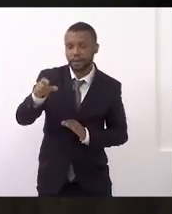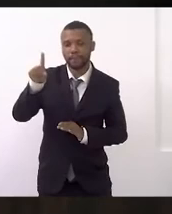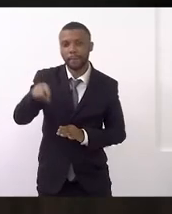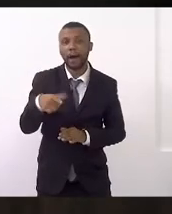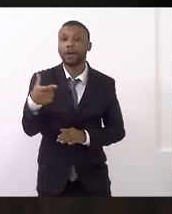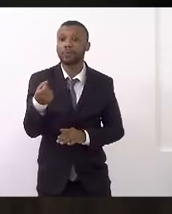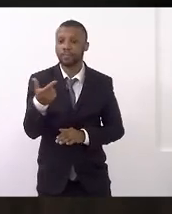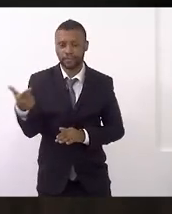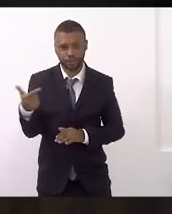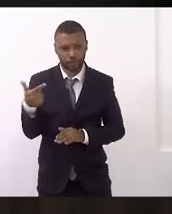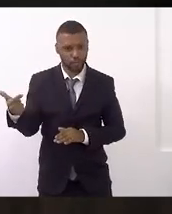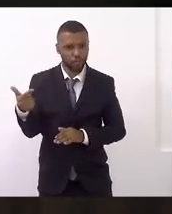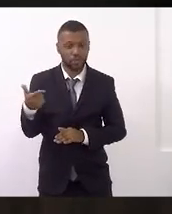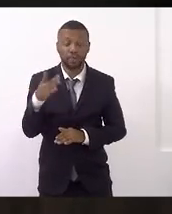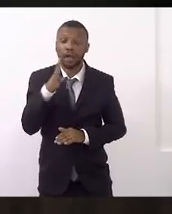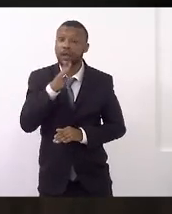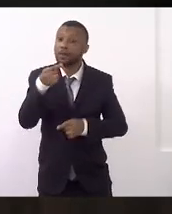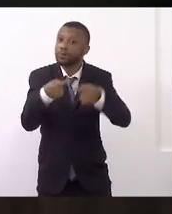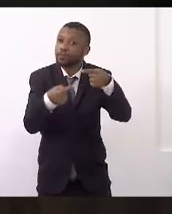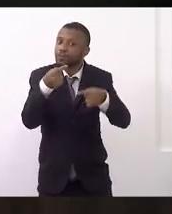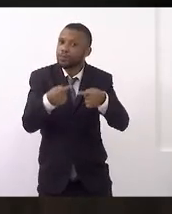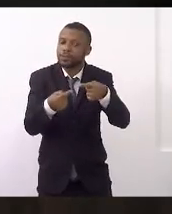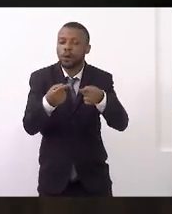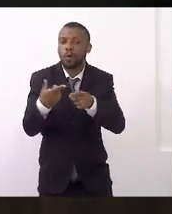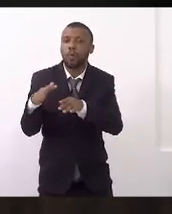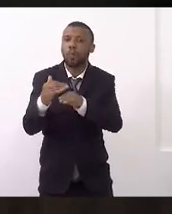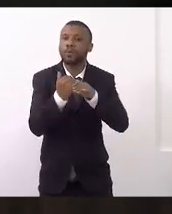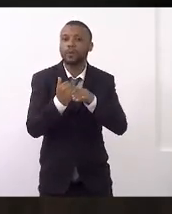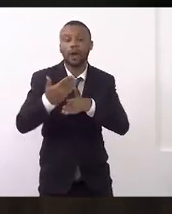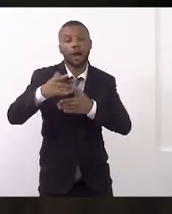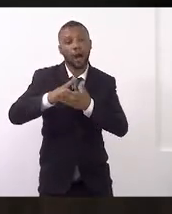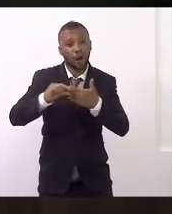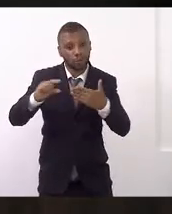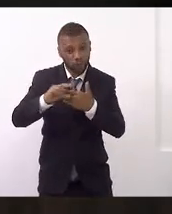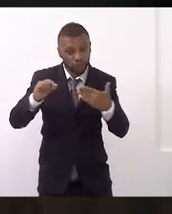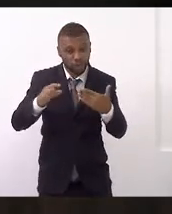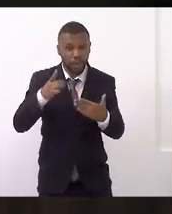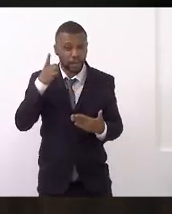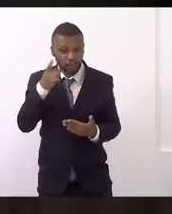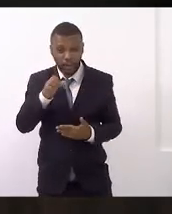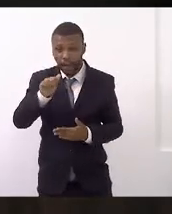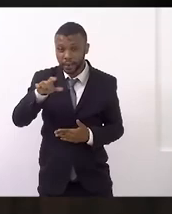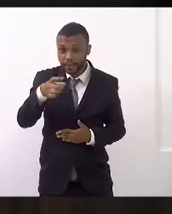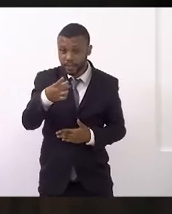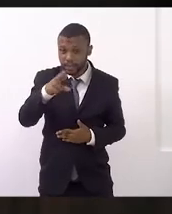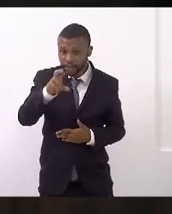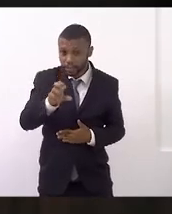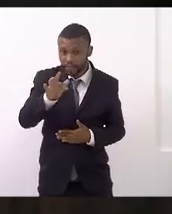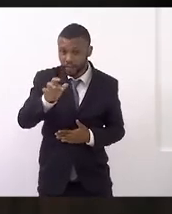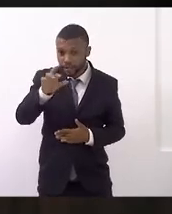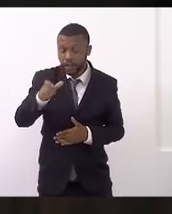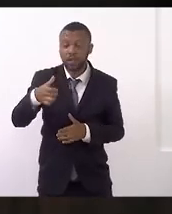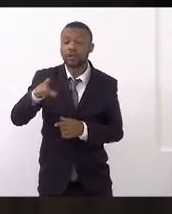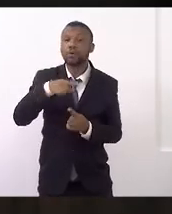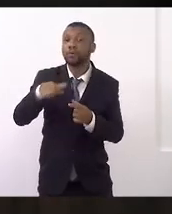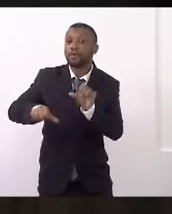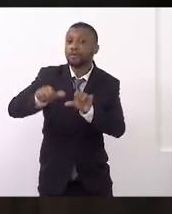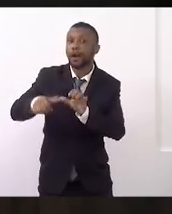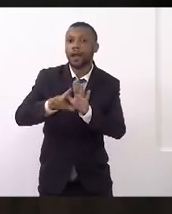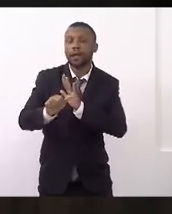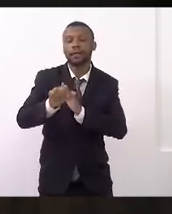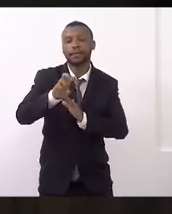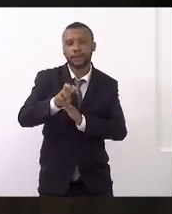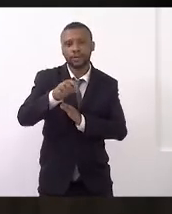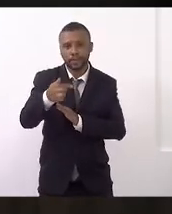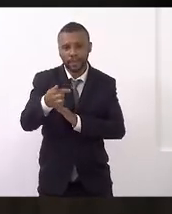22, em regime de urgência, discussão única de autoria do deputado Alexandre Freitas e Dionísio Lins, que altera a lei 5427 de 1º